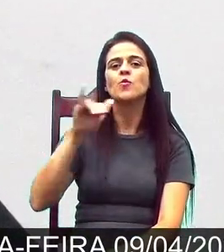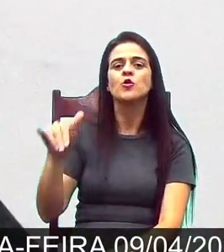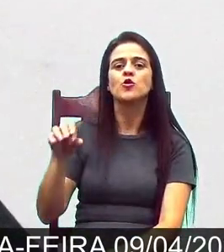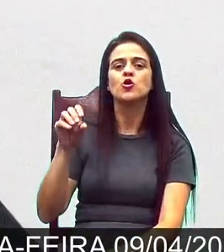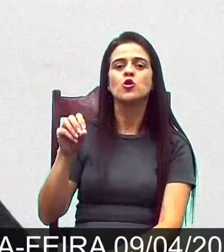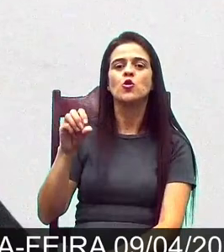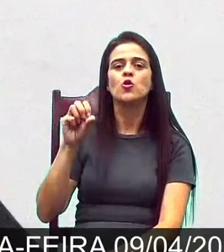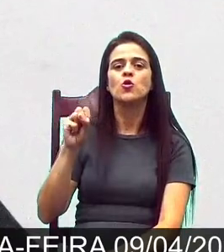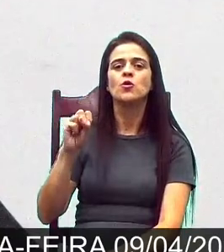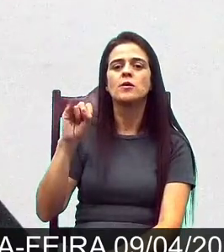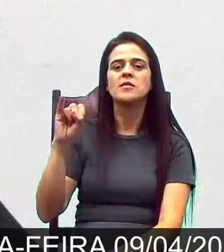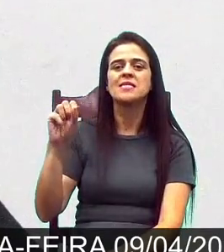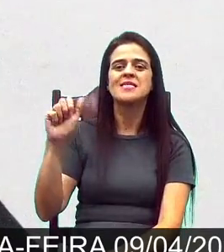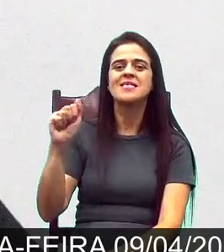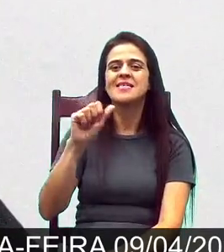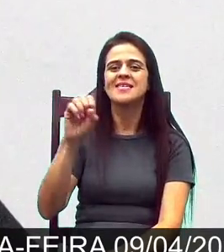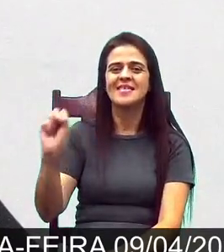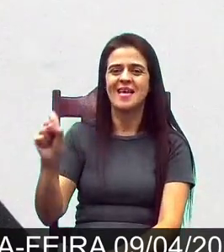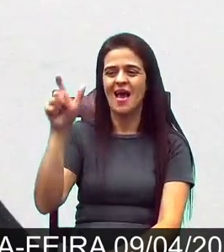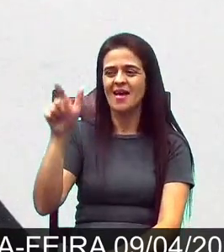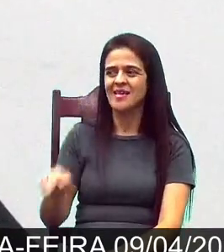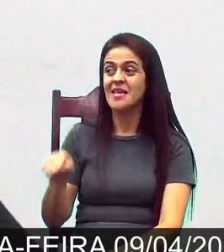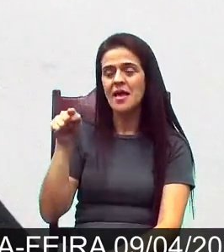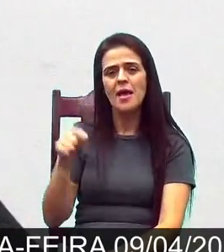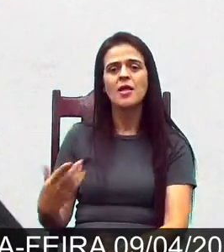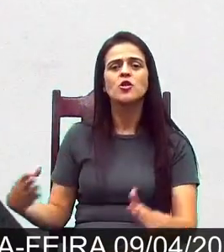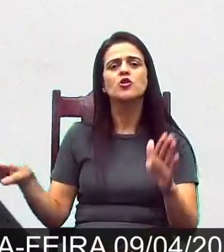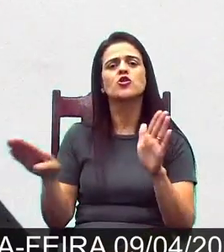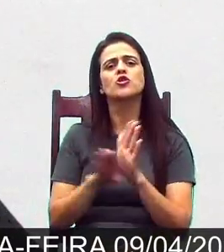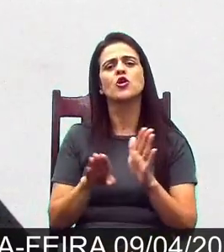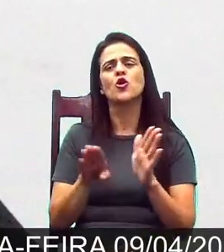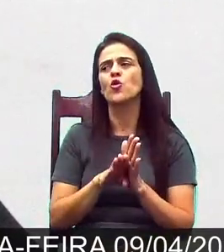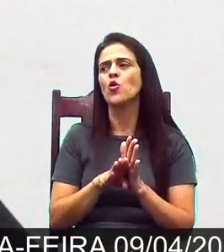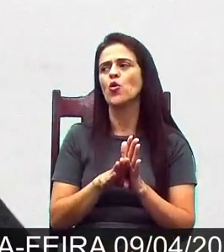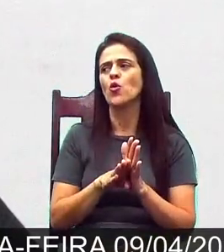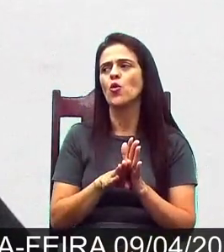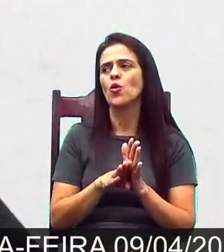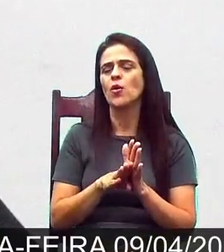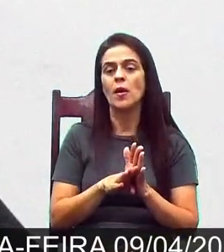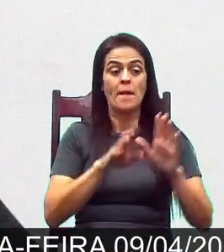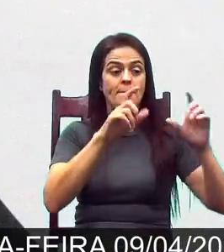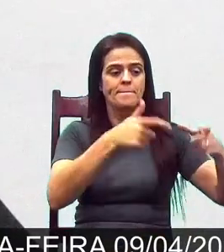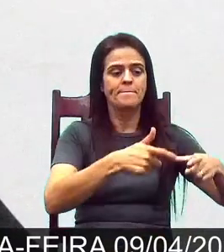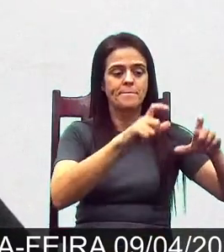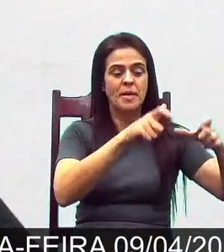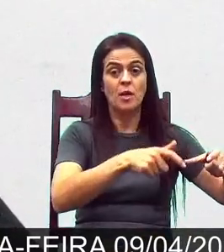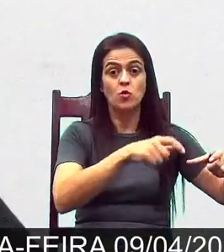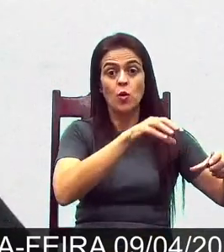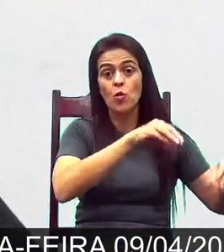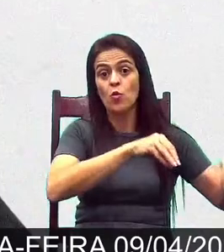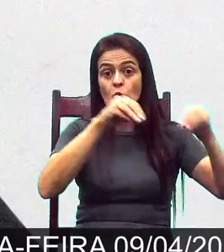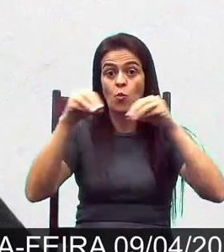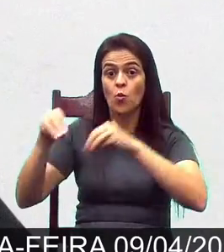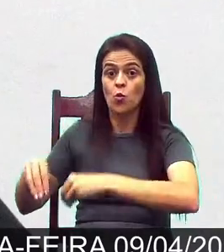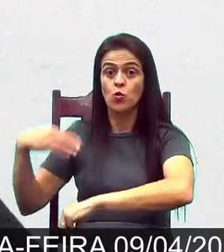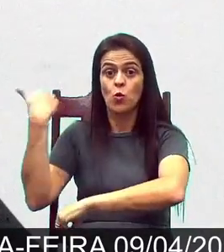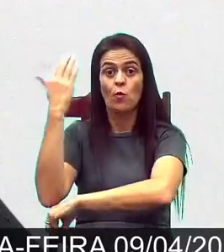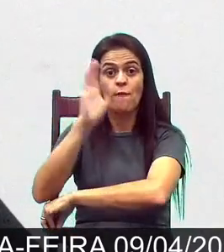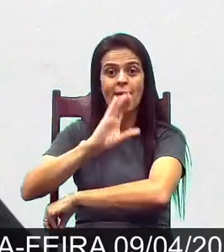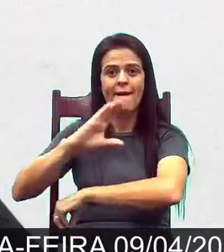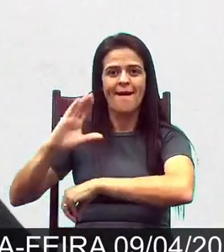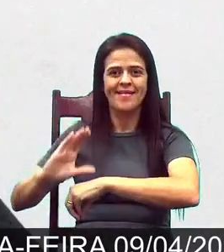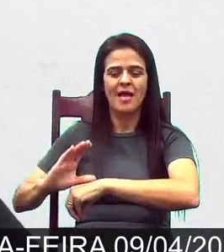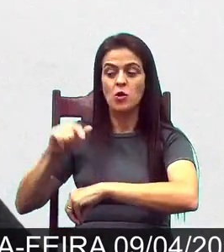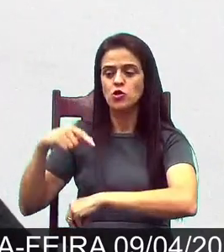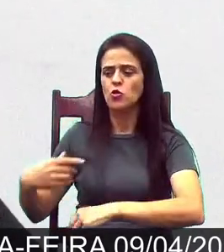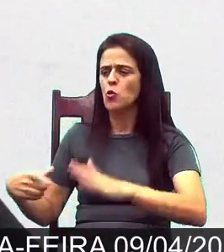Marco Martins Siqueira, que chegou aqui em Pires do Rio, chegou de Pires do Rio a Catalão, veio para